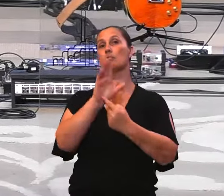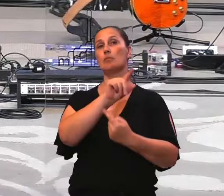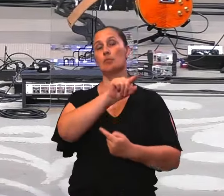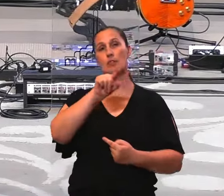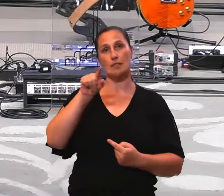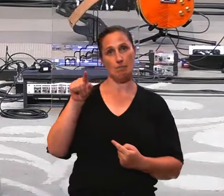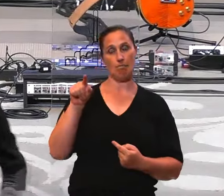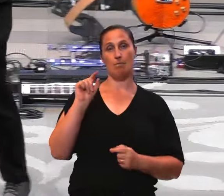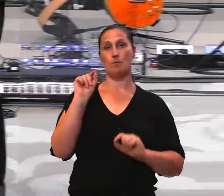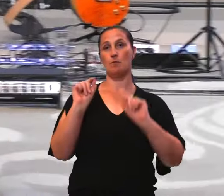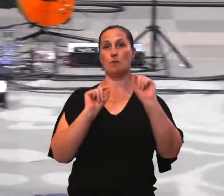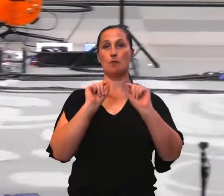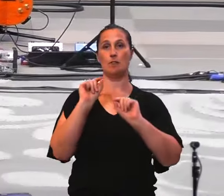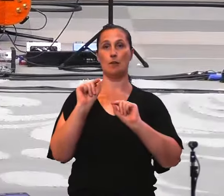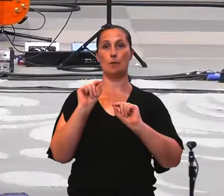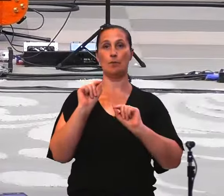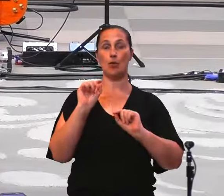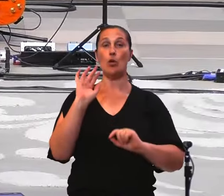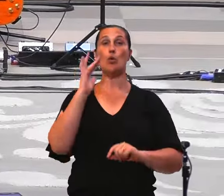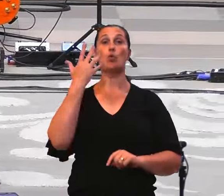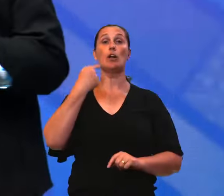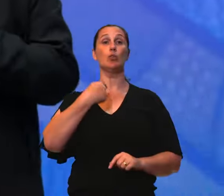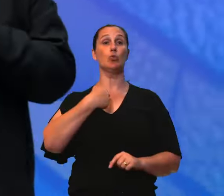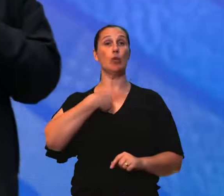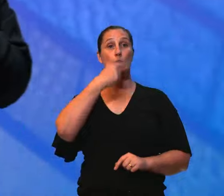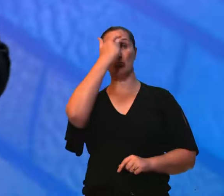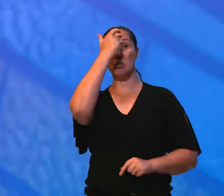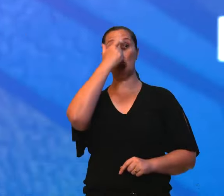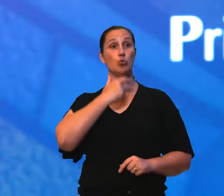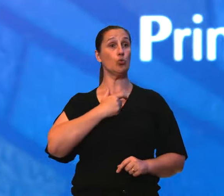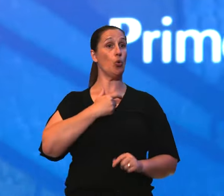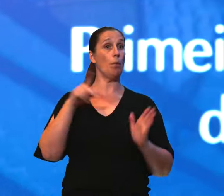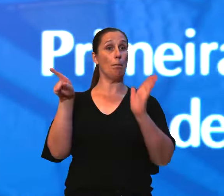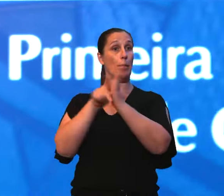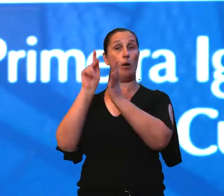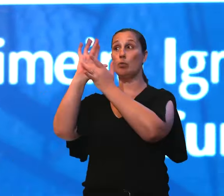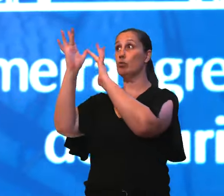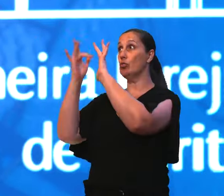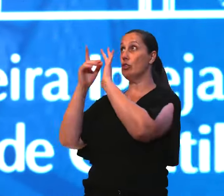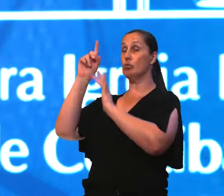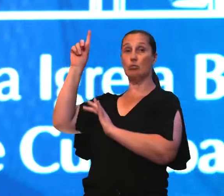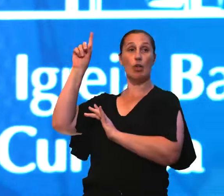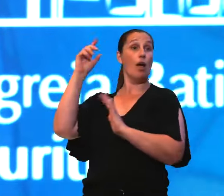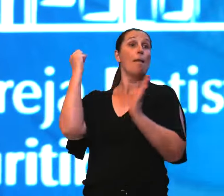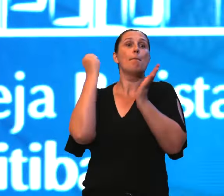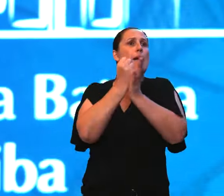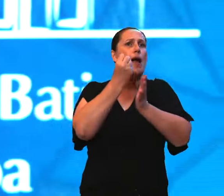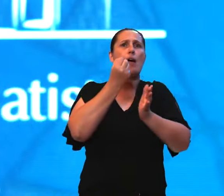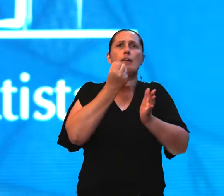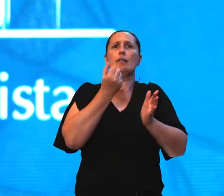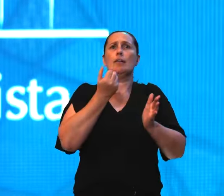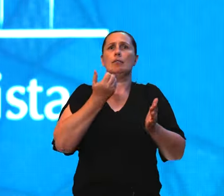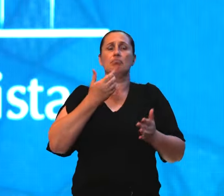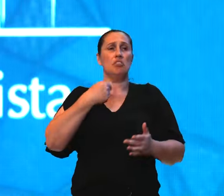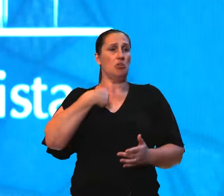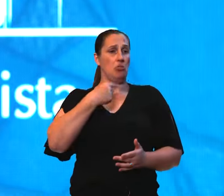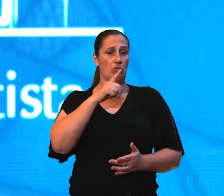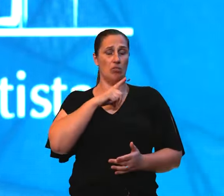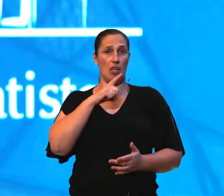para você quando eu não sou de Jesus Quais são as marcas ID